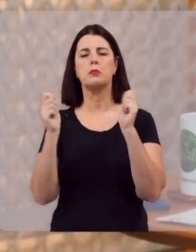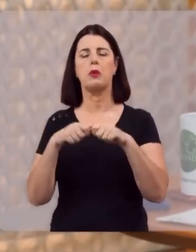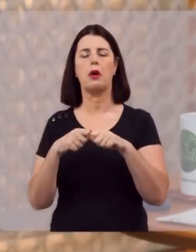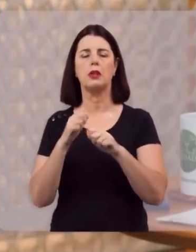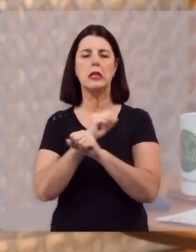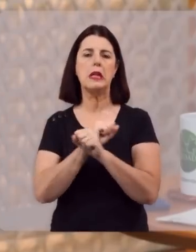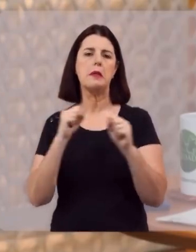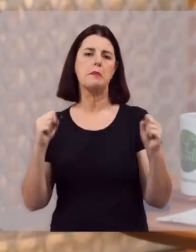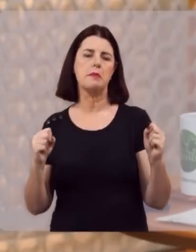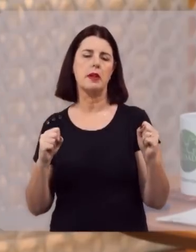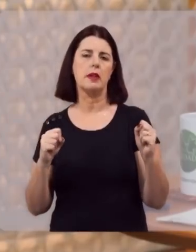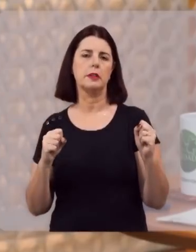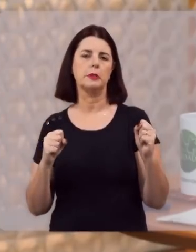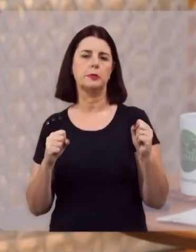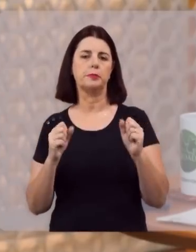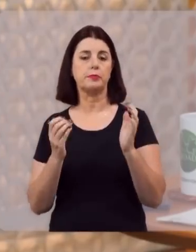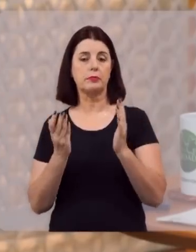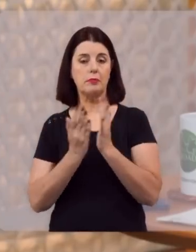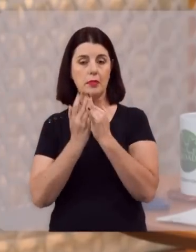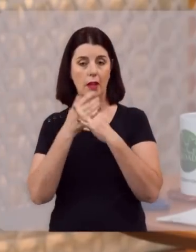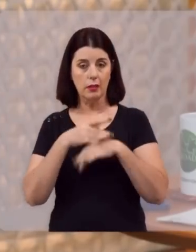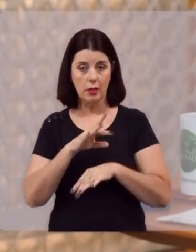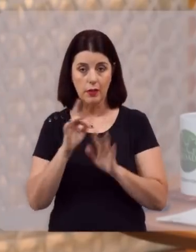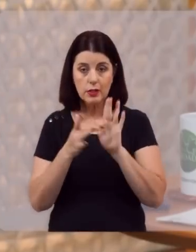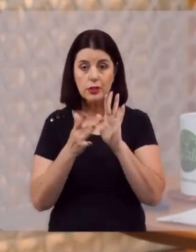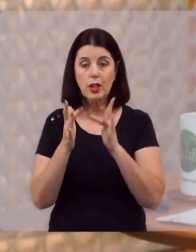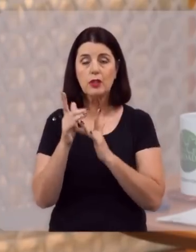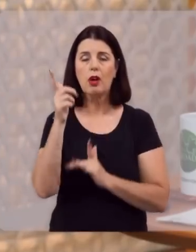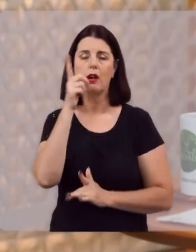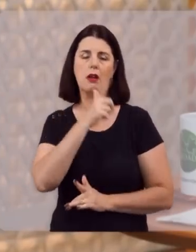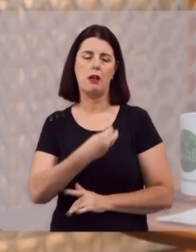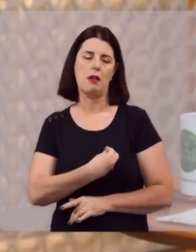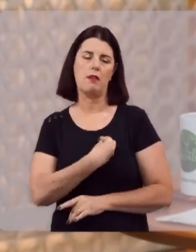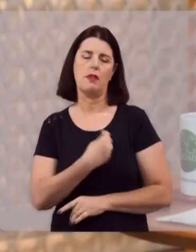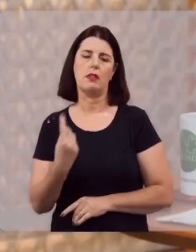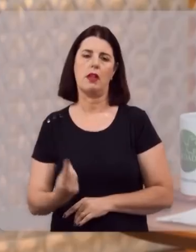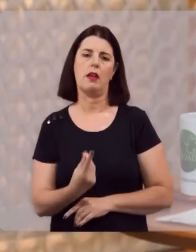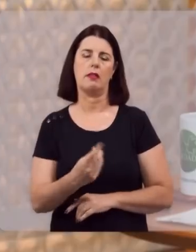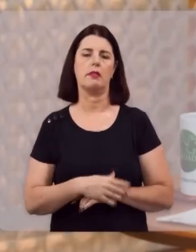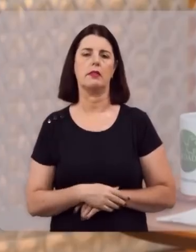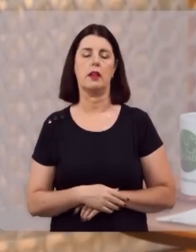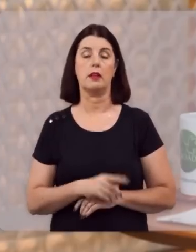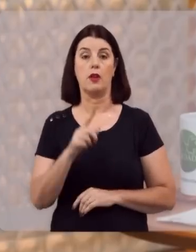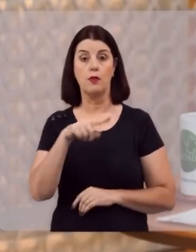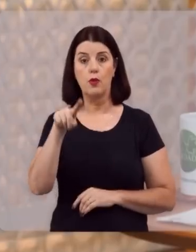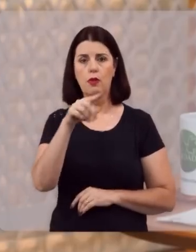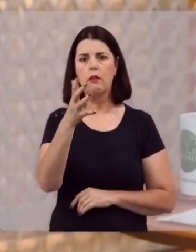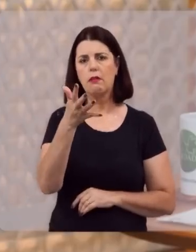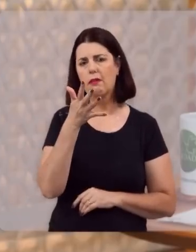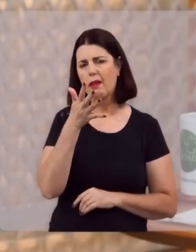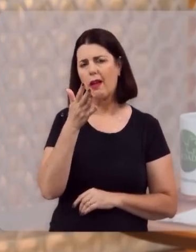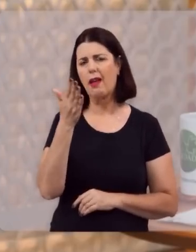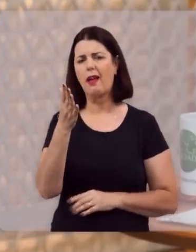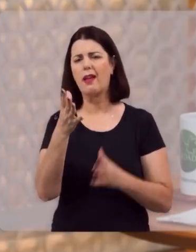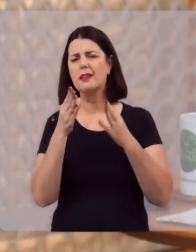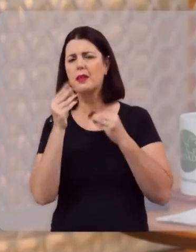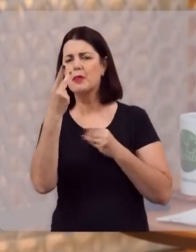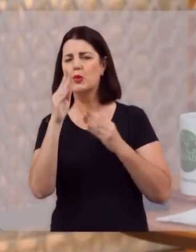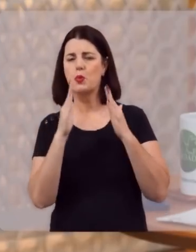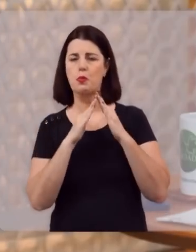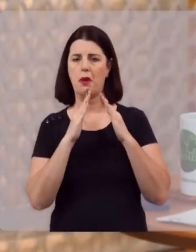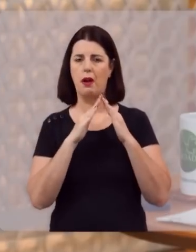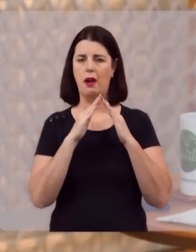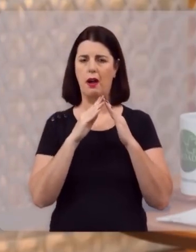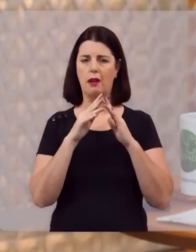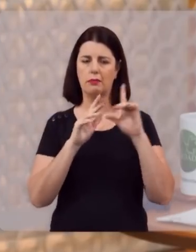ser libertos e, a partir dele agora, termos a vida eterna. Se você quer receber aí